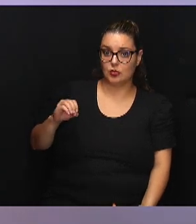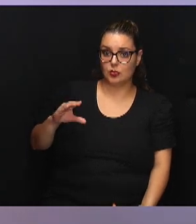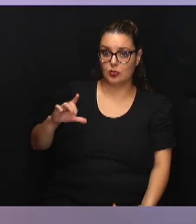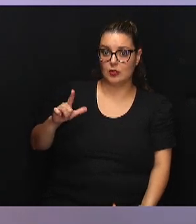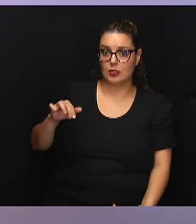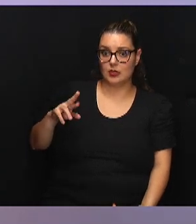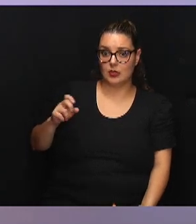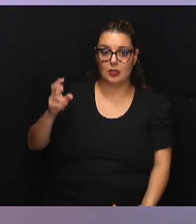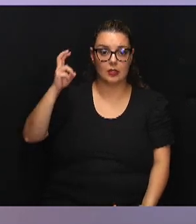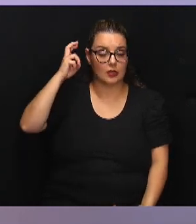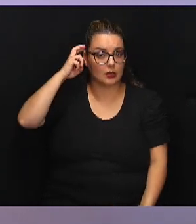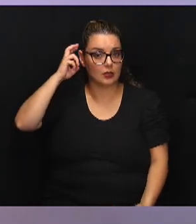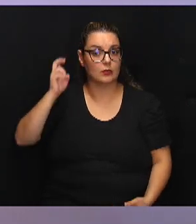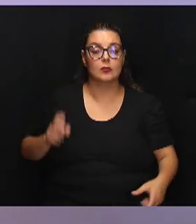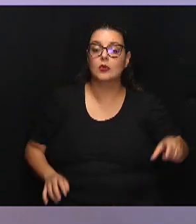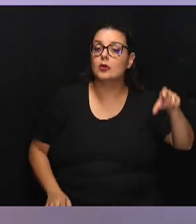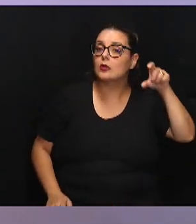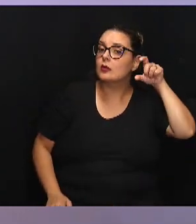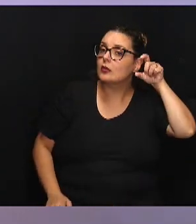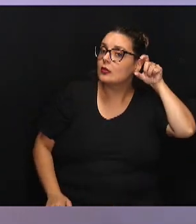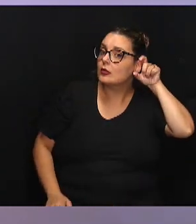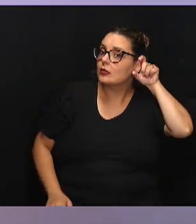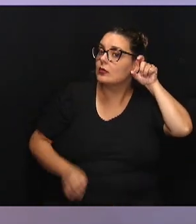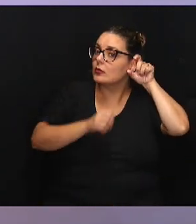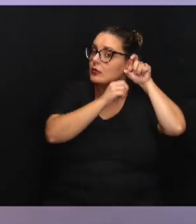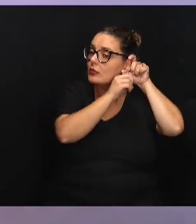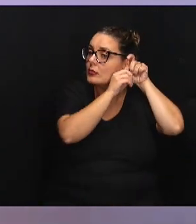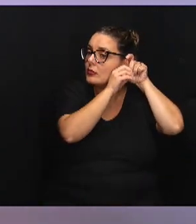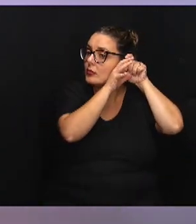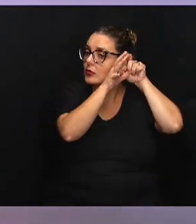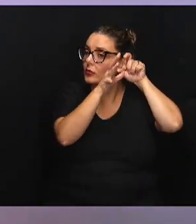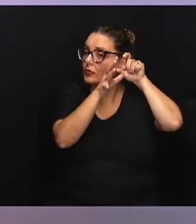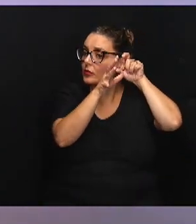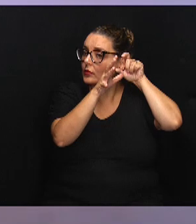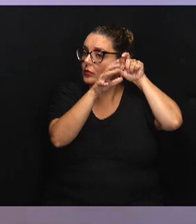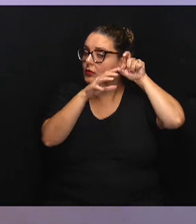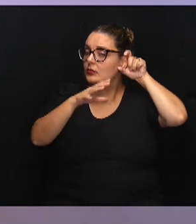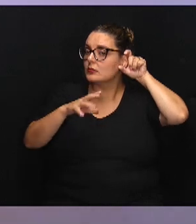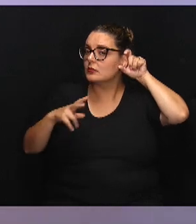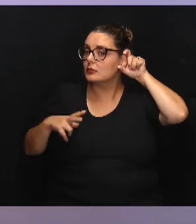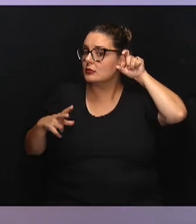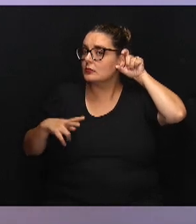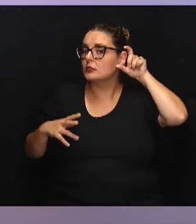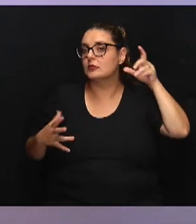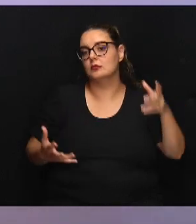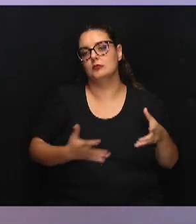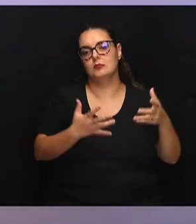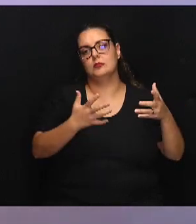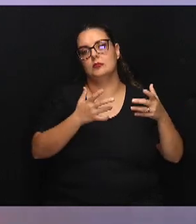aparelho auditivo, ele é um aparelho de amplificação sonora individual. Então, é por estímulo